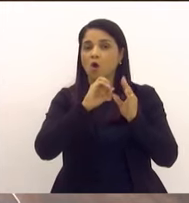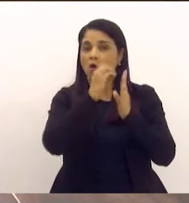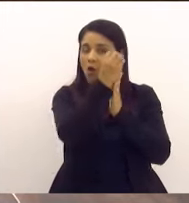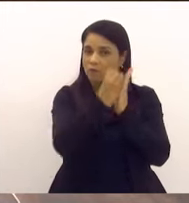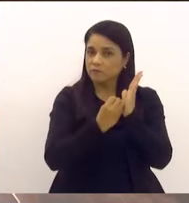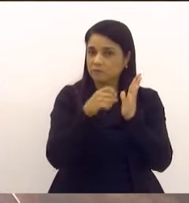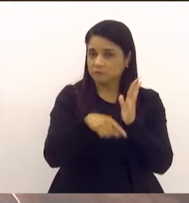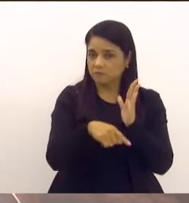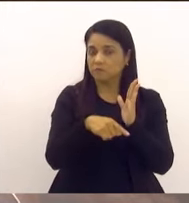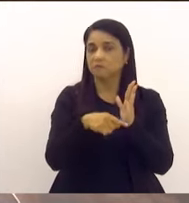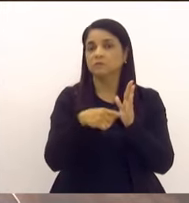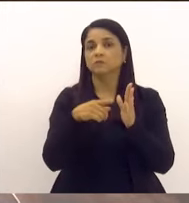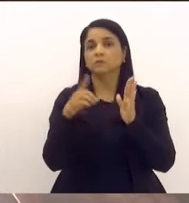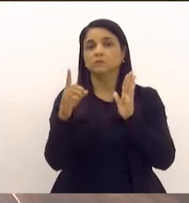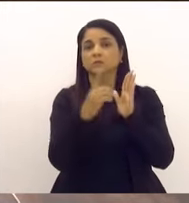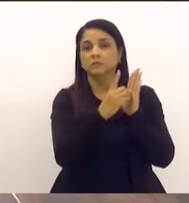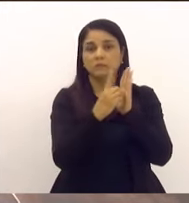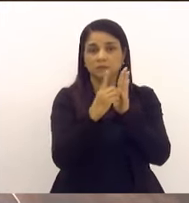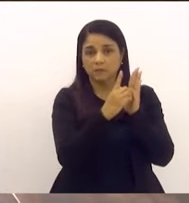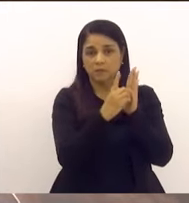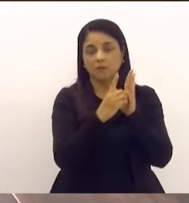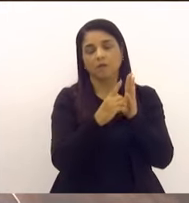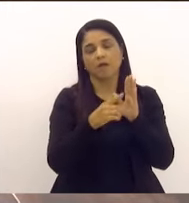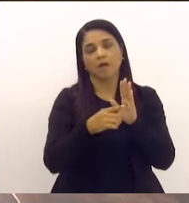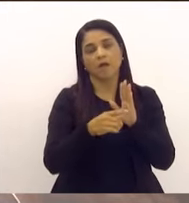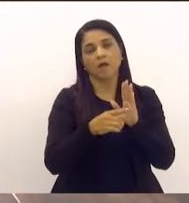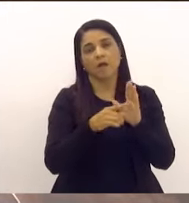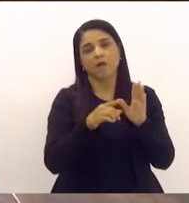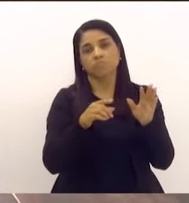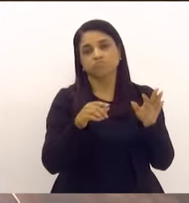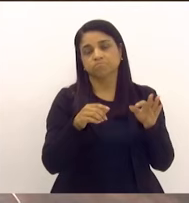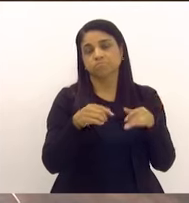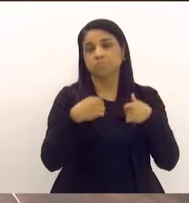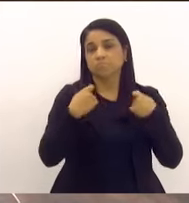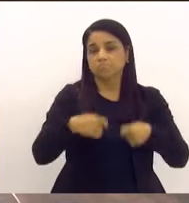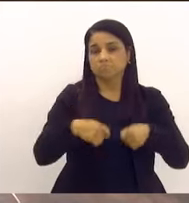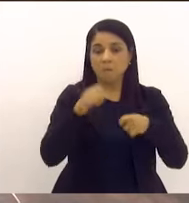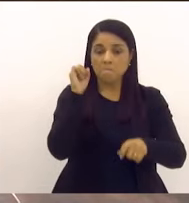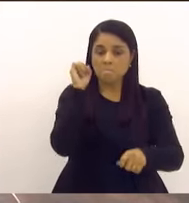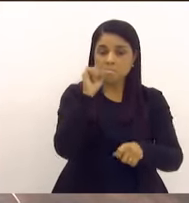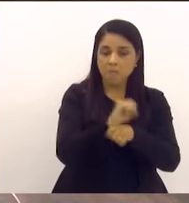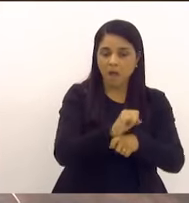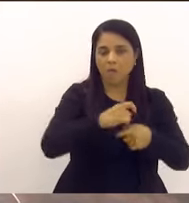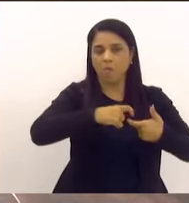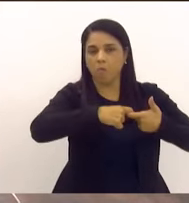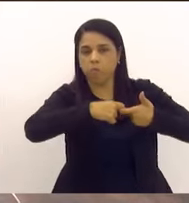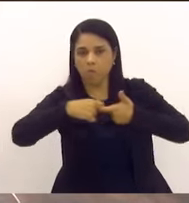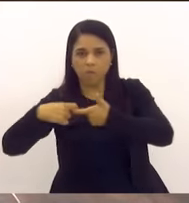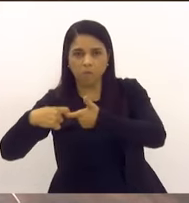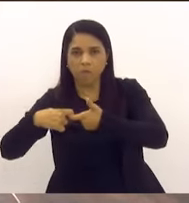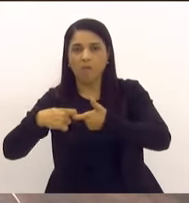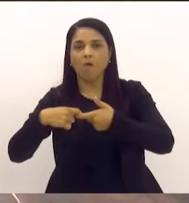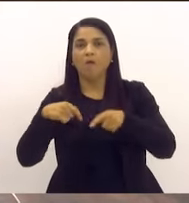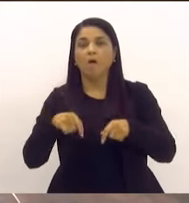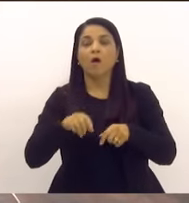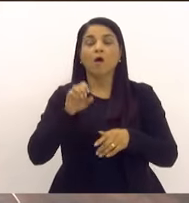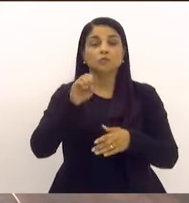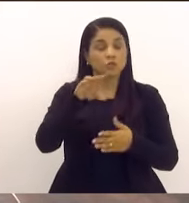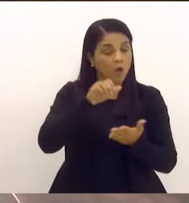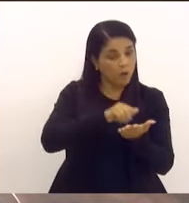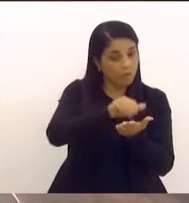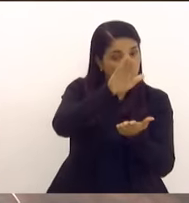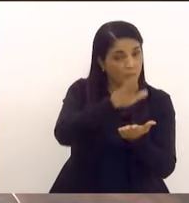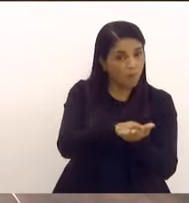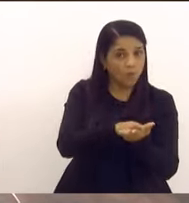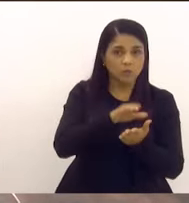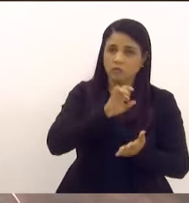que, enquanto o estatuto das blitz não fique pronto, que pare com as operações com reboque e permita só que seja notificado,